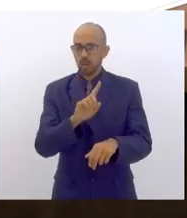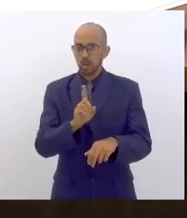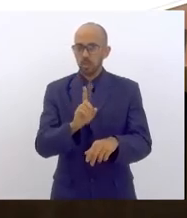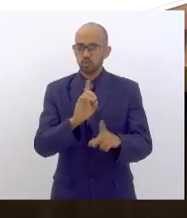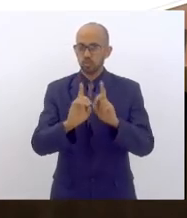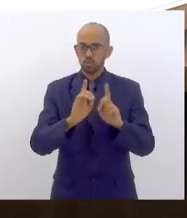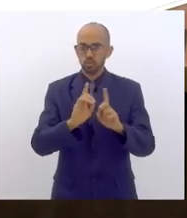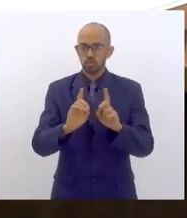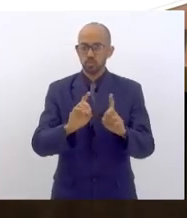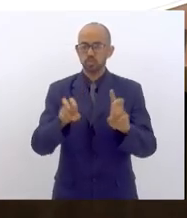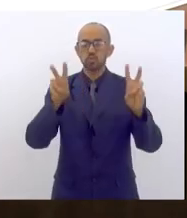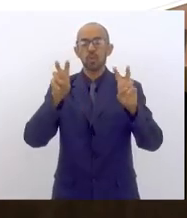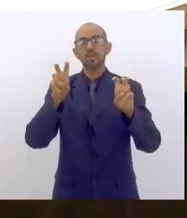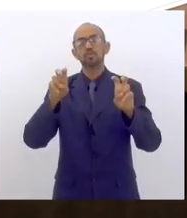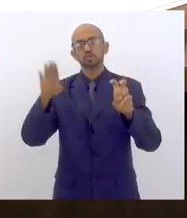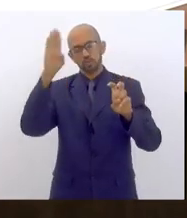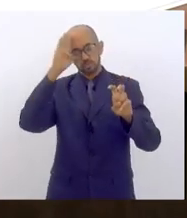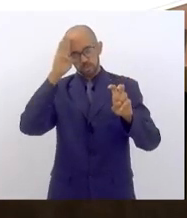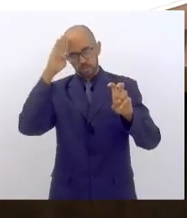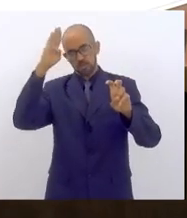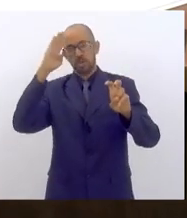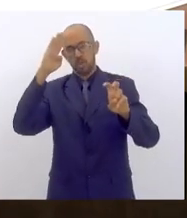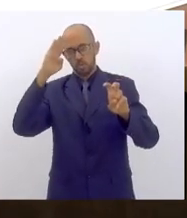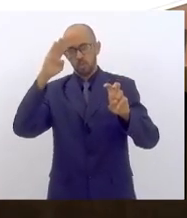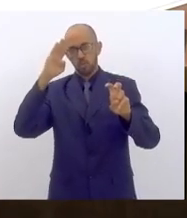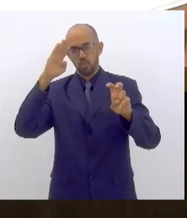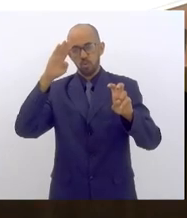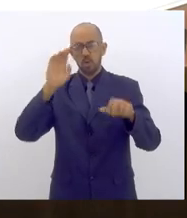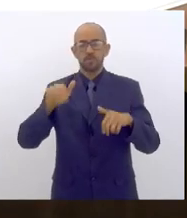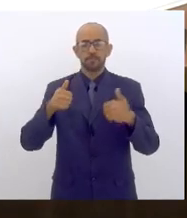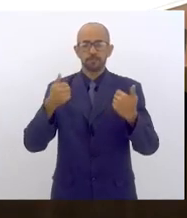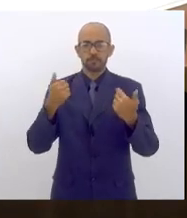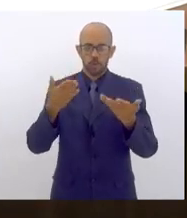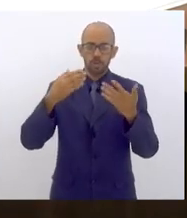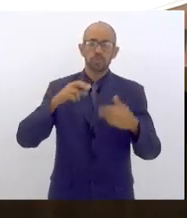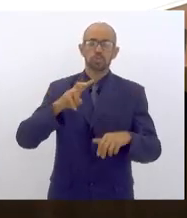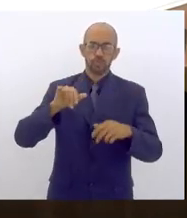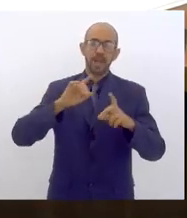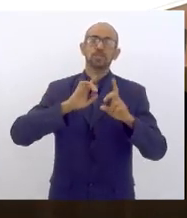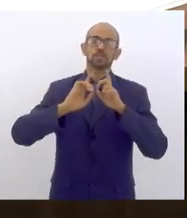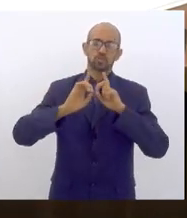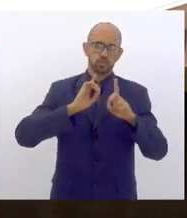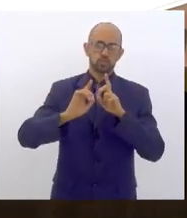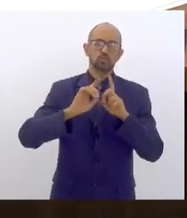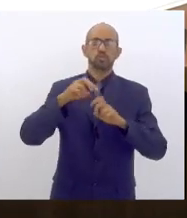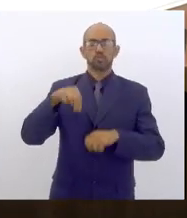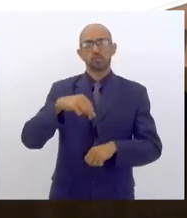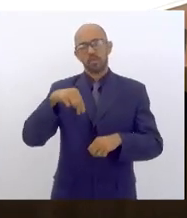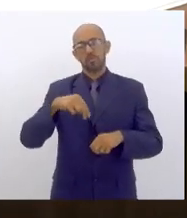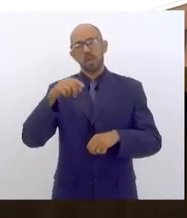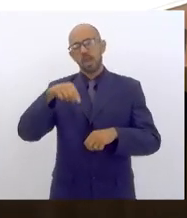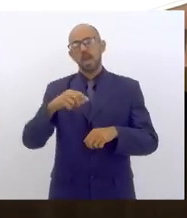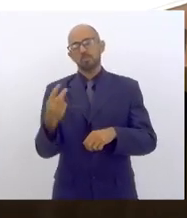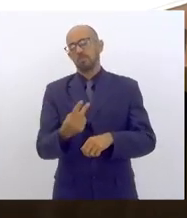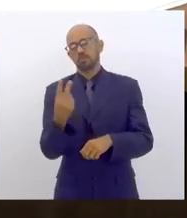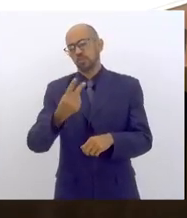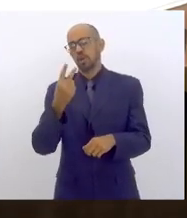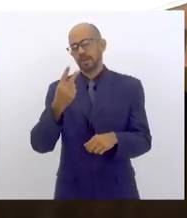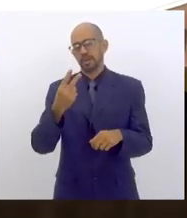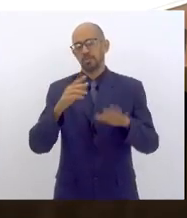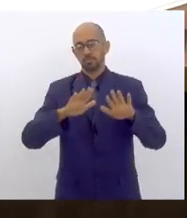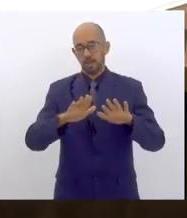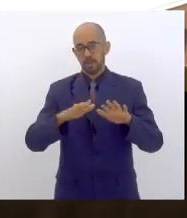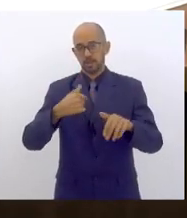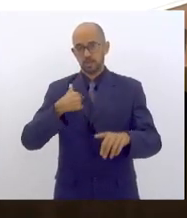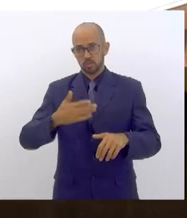Nós vamos discutir o mérito sobre os conselhos disciplinares em novembro, uma vitória do Colégio de Líderes. No entanto, o que me